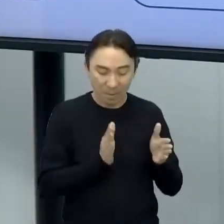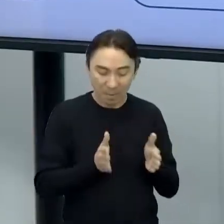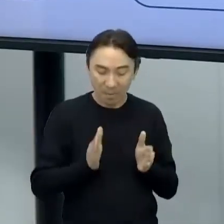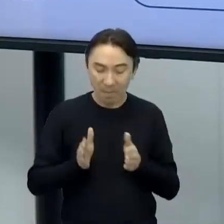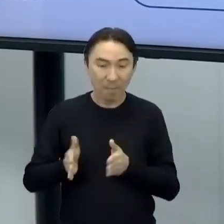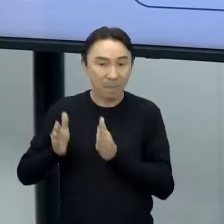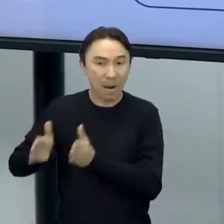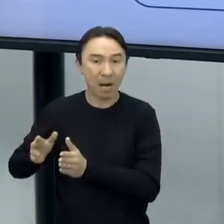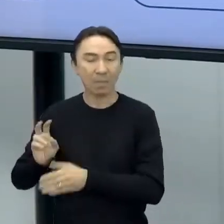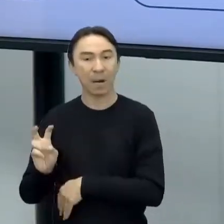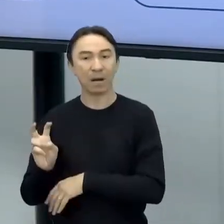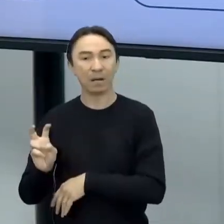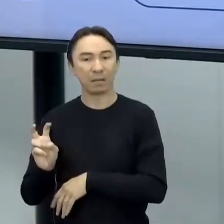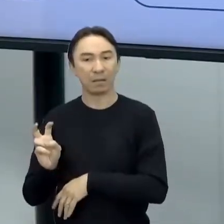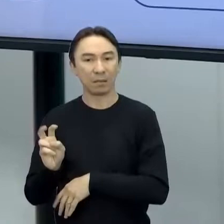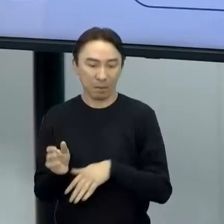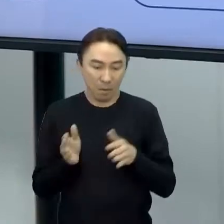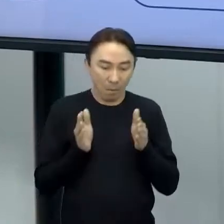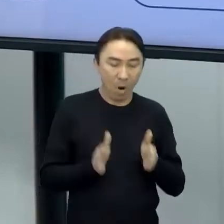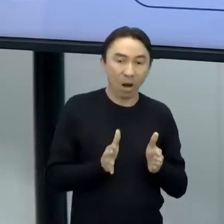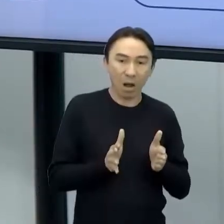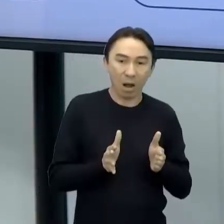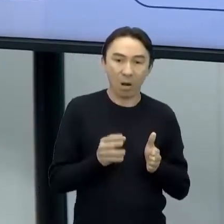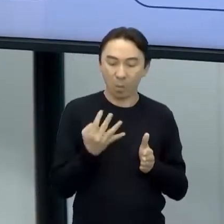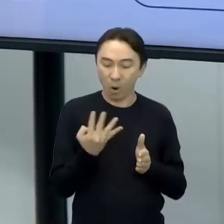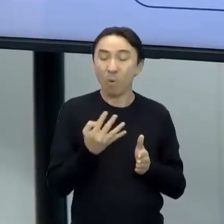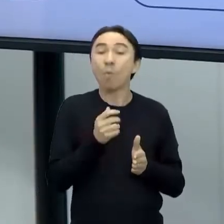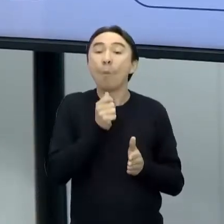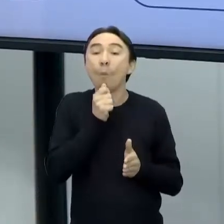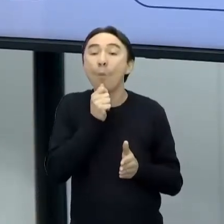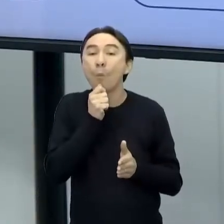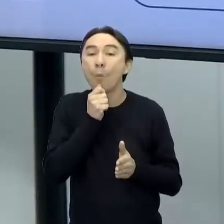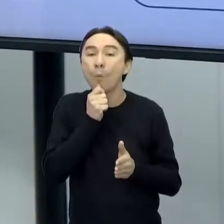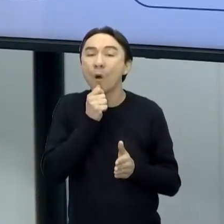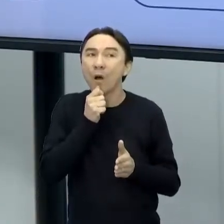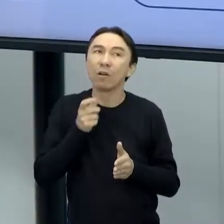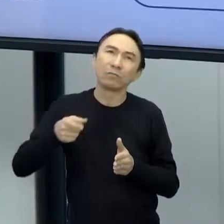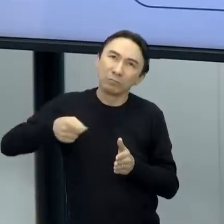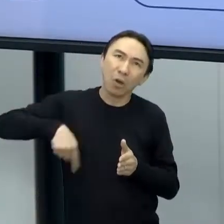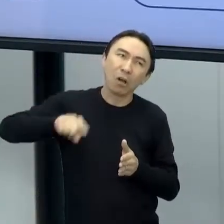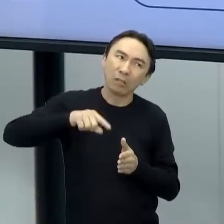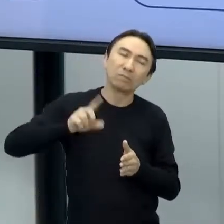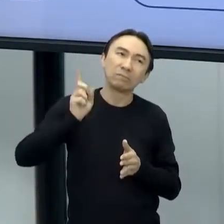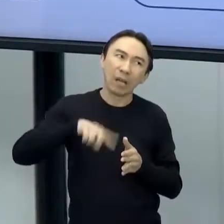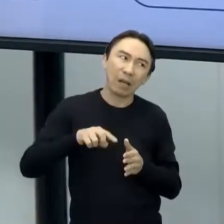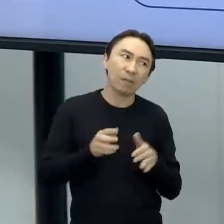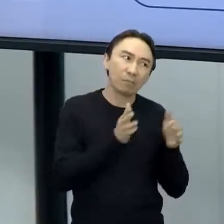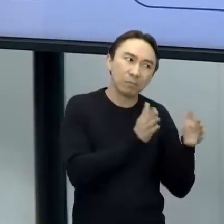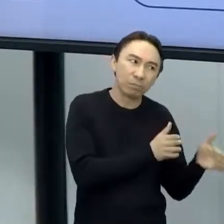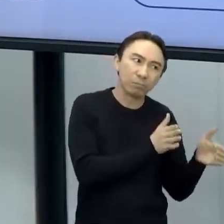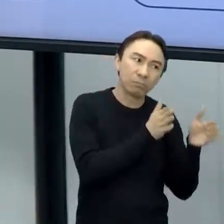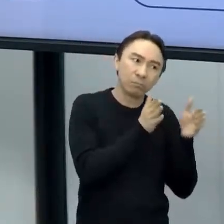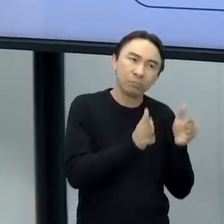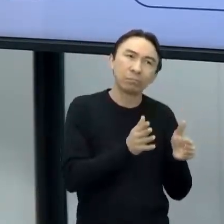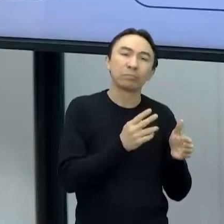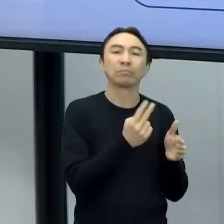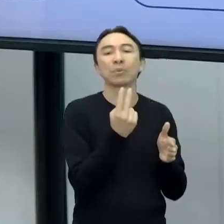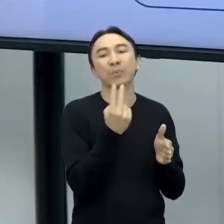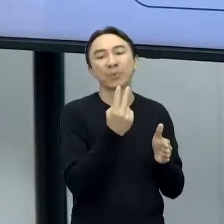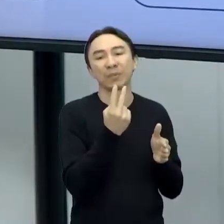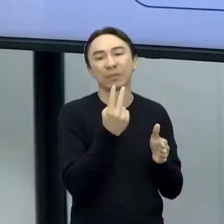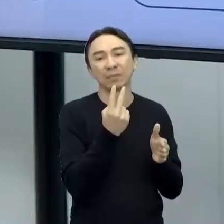não chegamos na quarta etapa. A gente está ali na segunda, quem sabe? Porque a gente ainda não sabe que